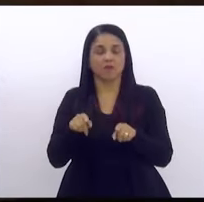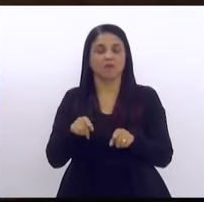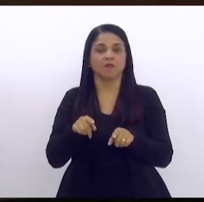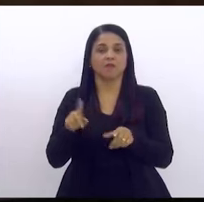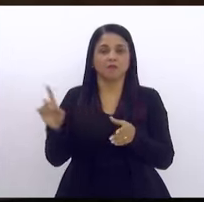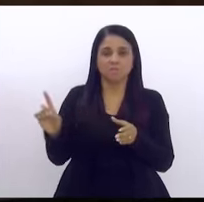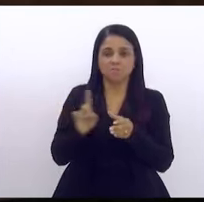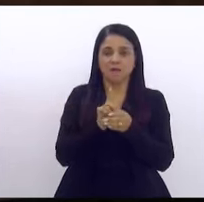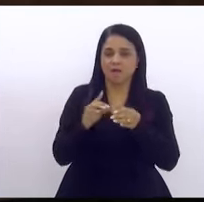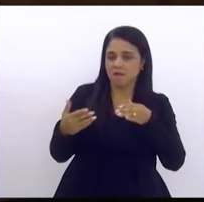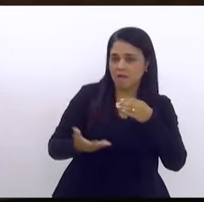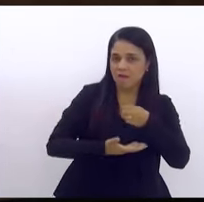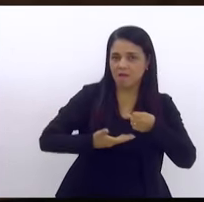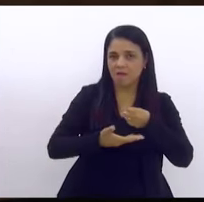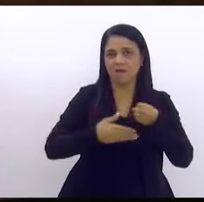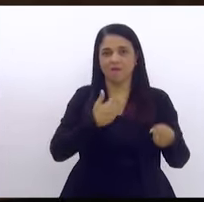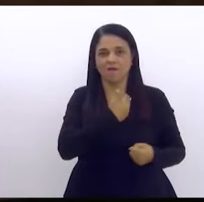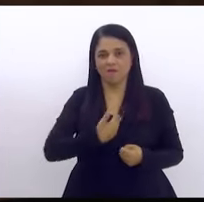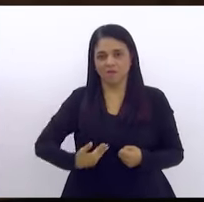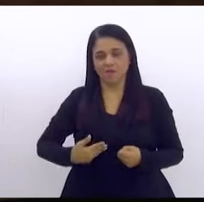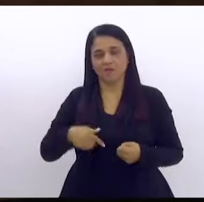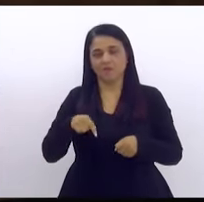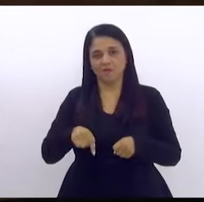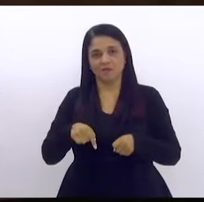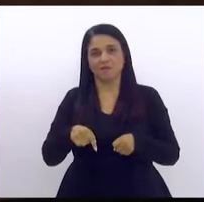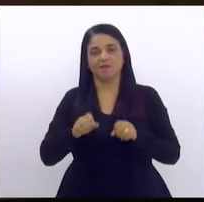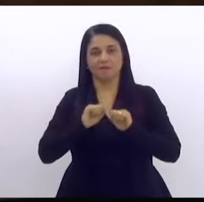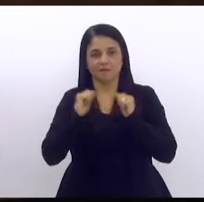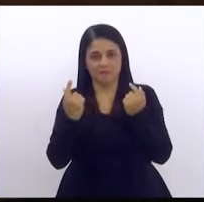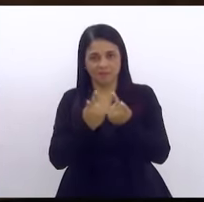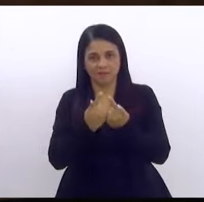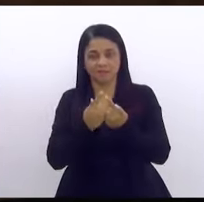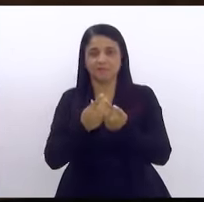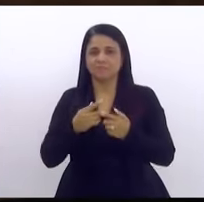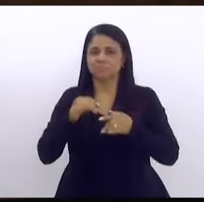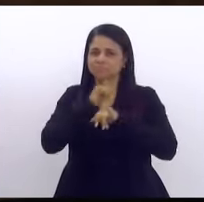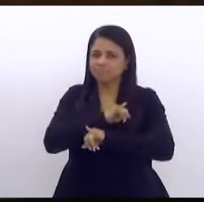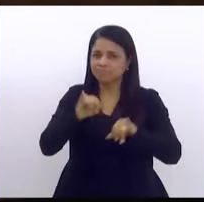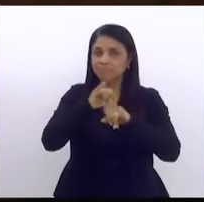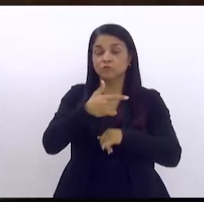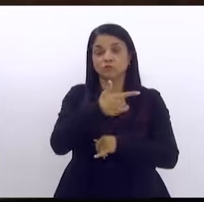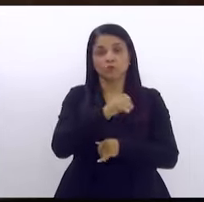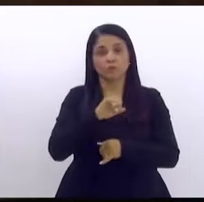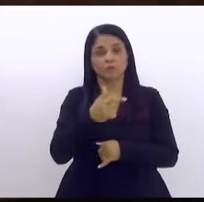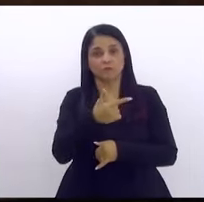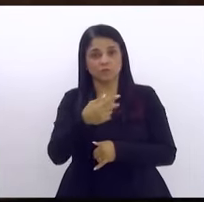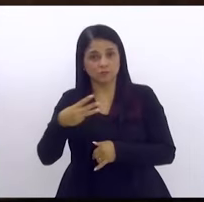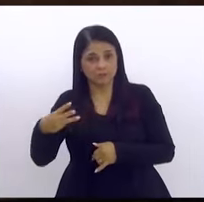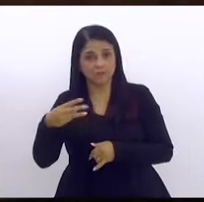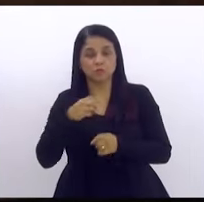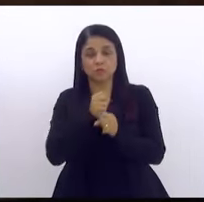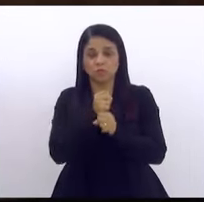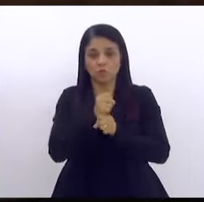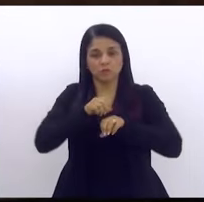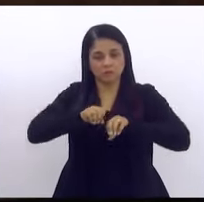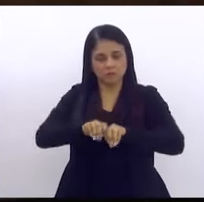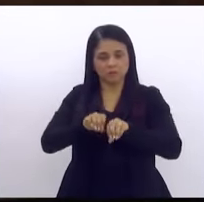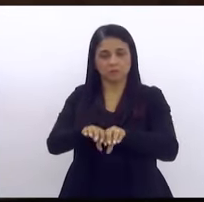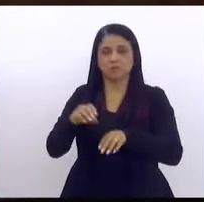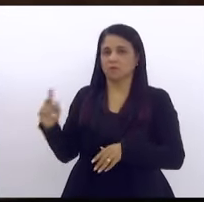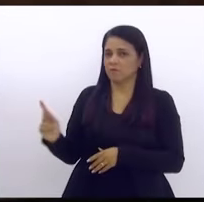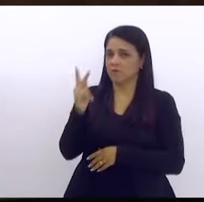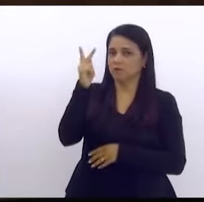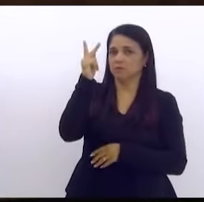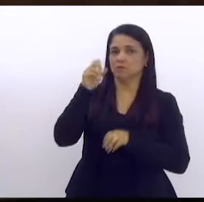da base de apoio aqui do governo nessa casa, foi colocado sempre que 2023 ia ser o ano da educação, de valorização